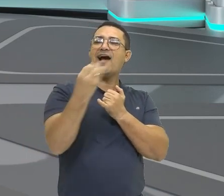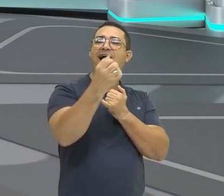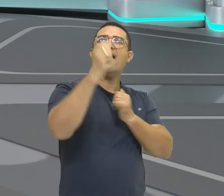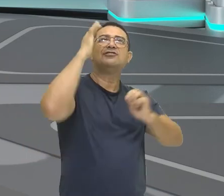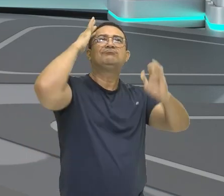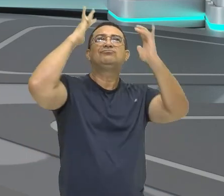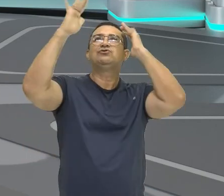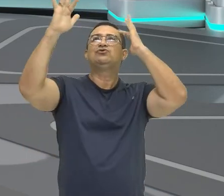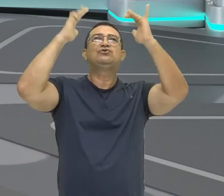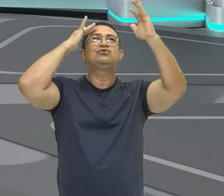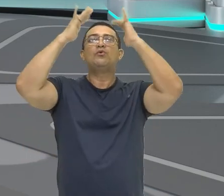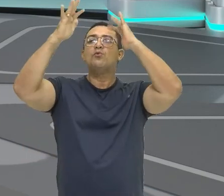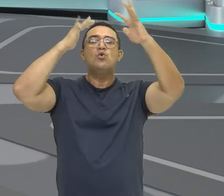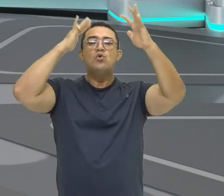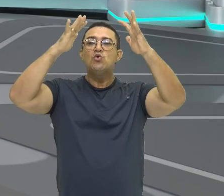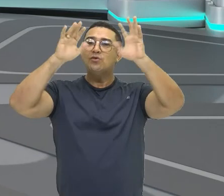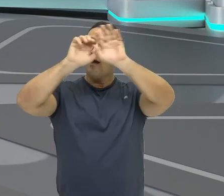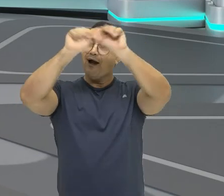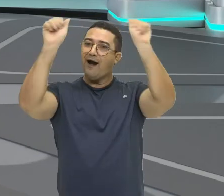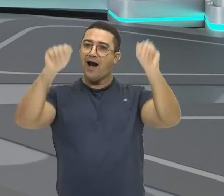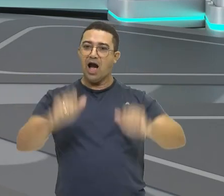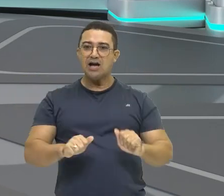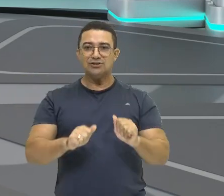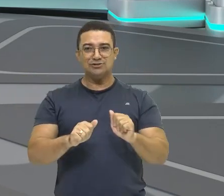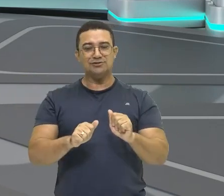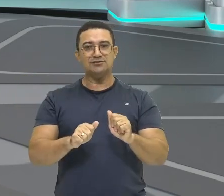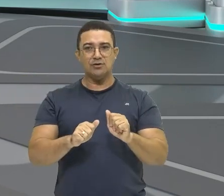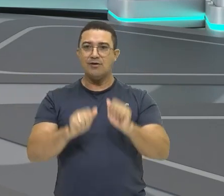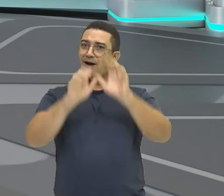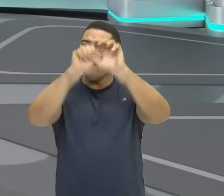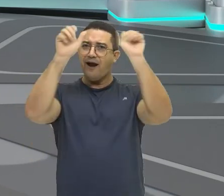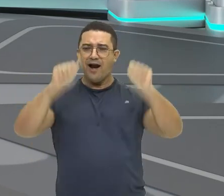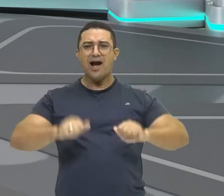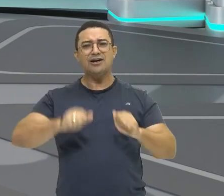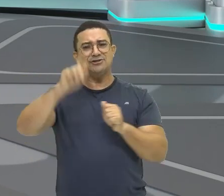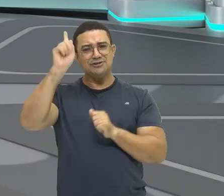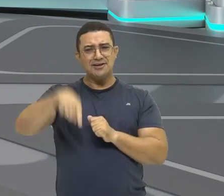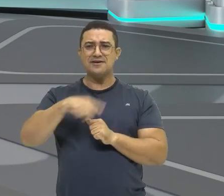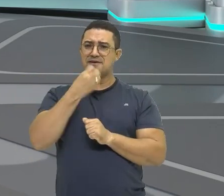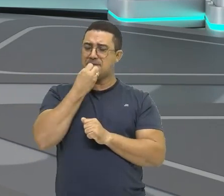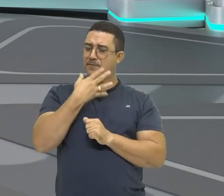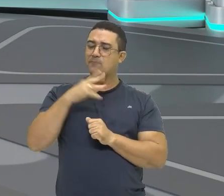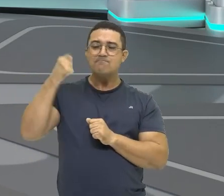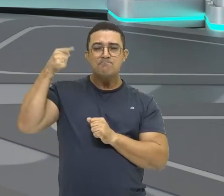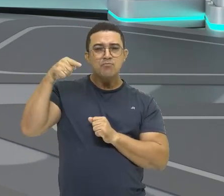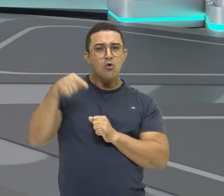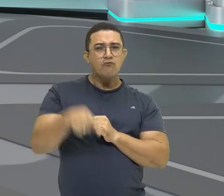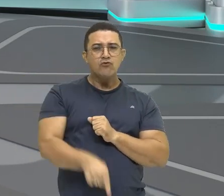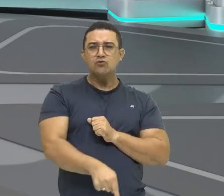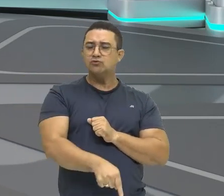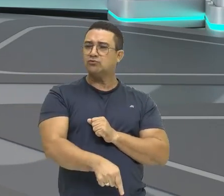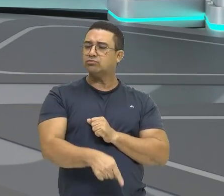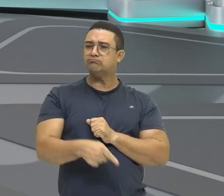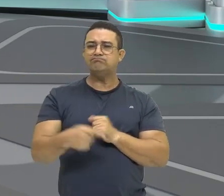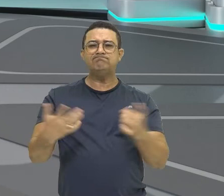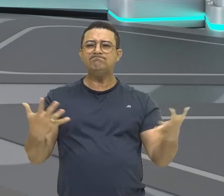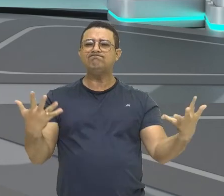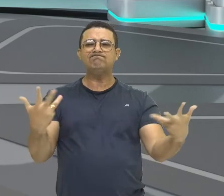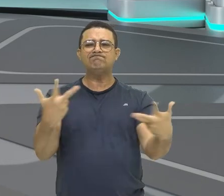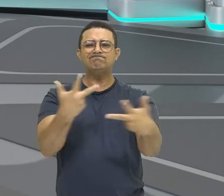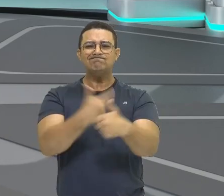É um componente que ele é muito compacto, as aulas, mas de uma profundidade, de uma riqueza, que